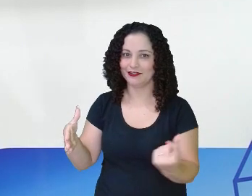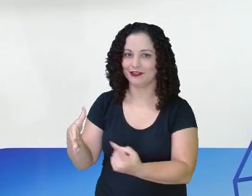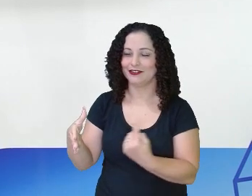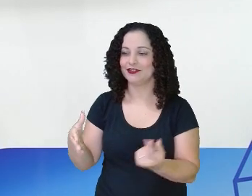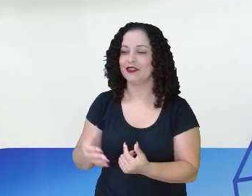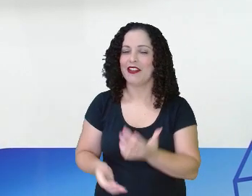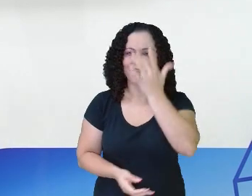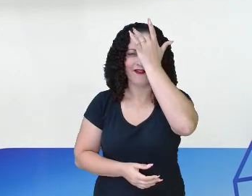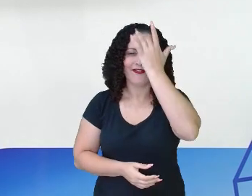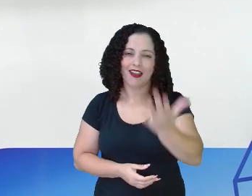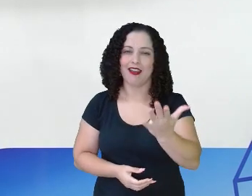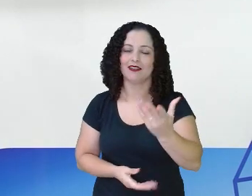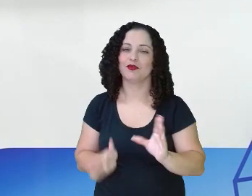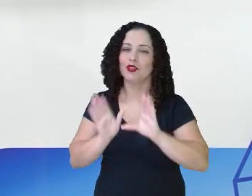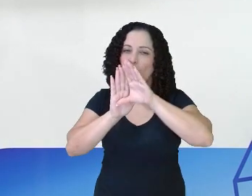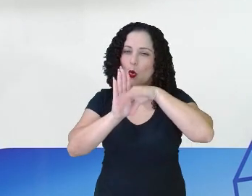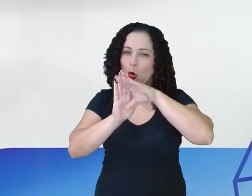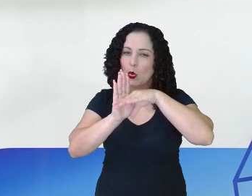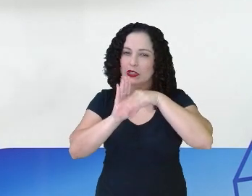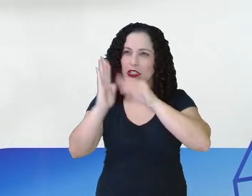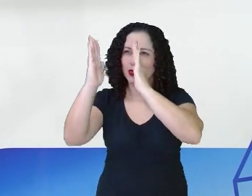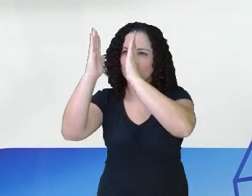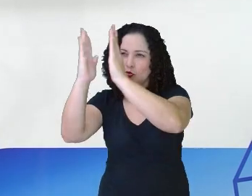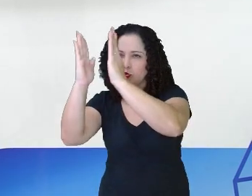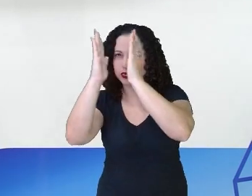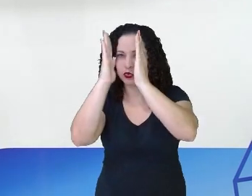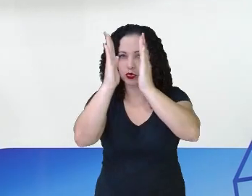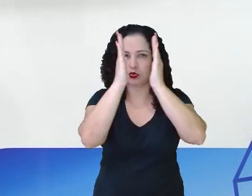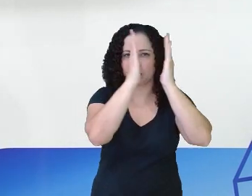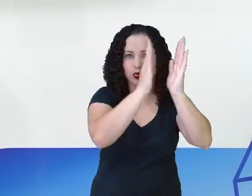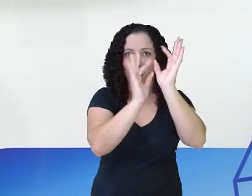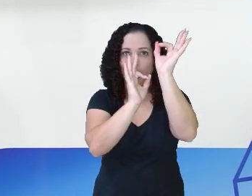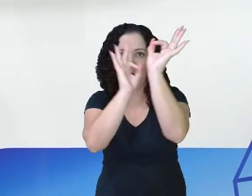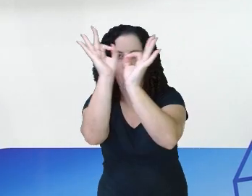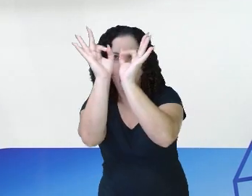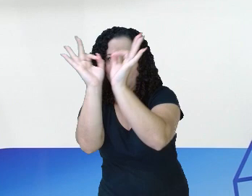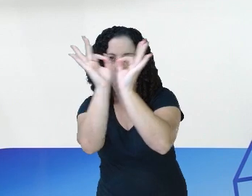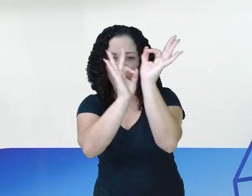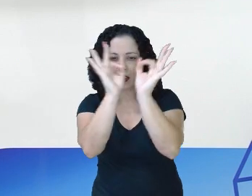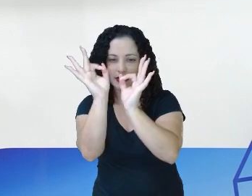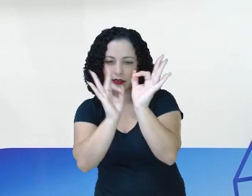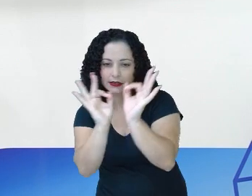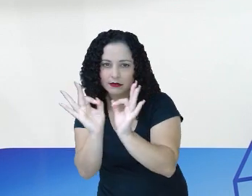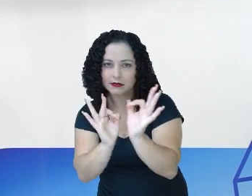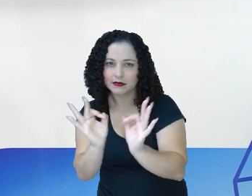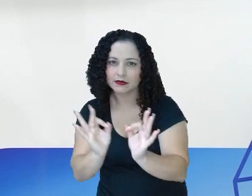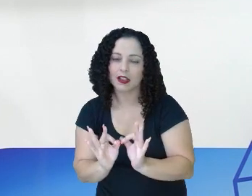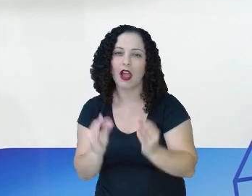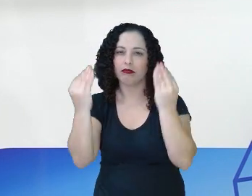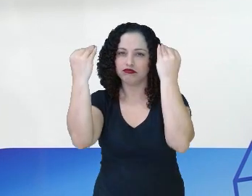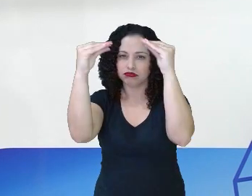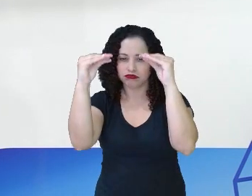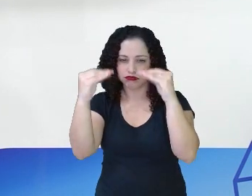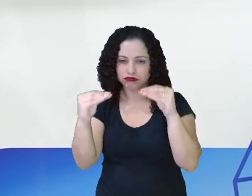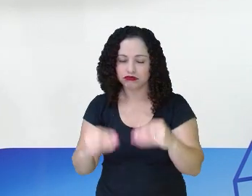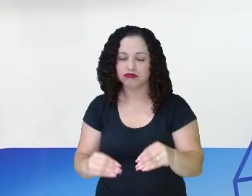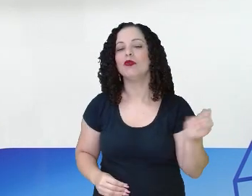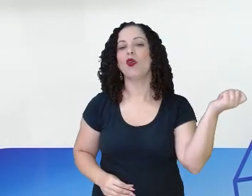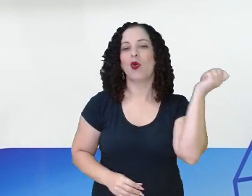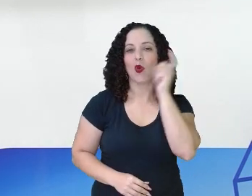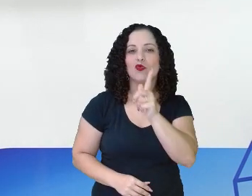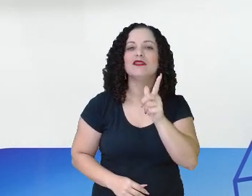Quando a gente aprende o conceito, quando a gente consegue montar a operação, o resultado